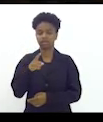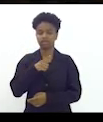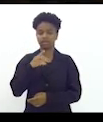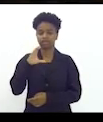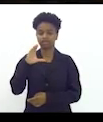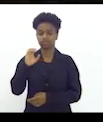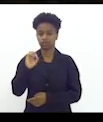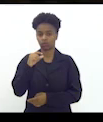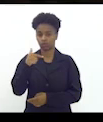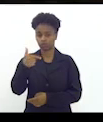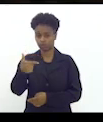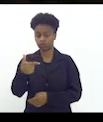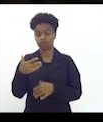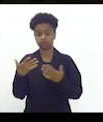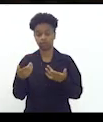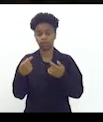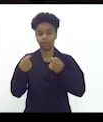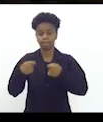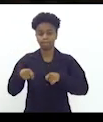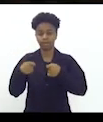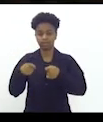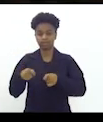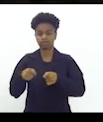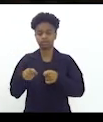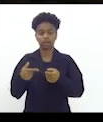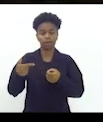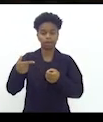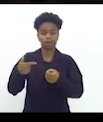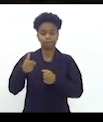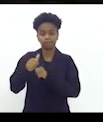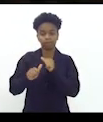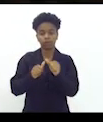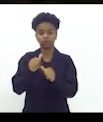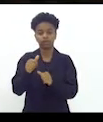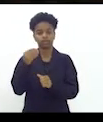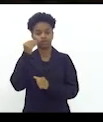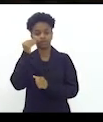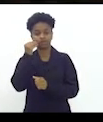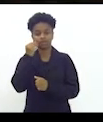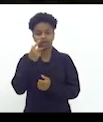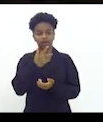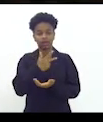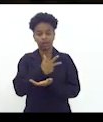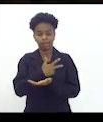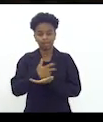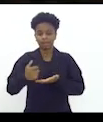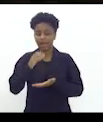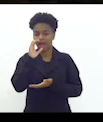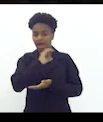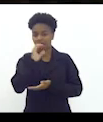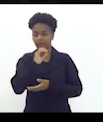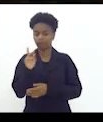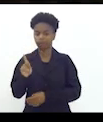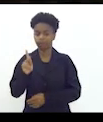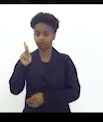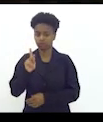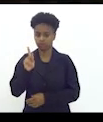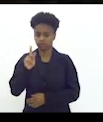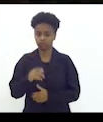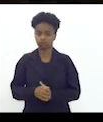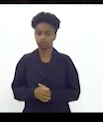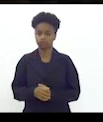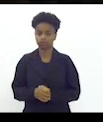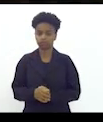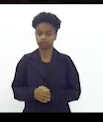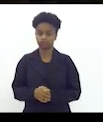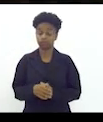CO2, que precisa reinjetá-lo para extrair o petróleo mais rápido, que isso